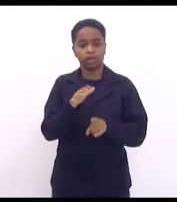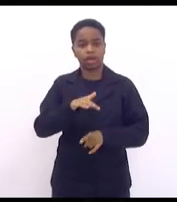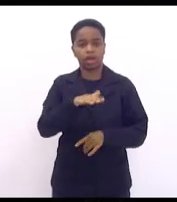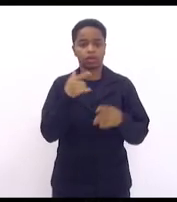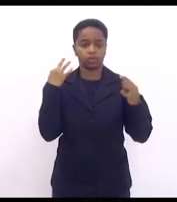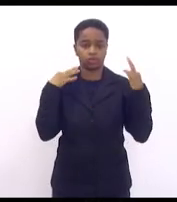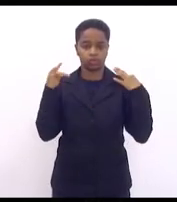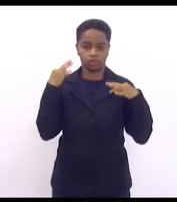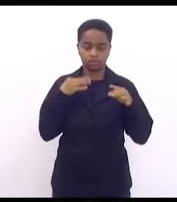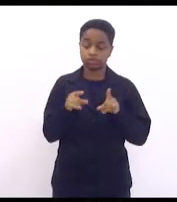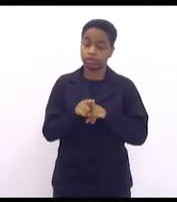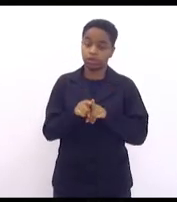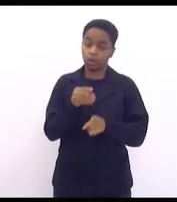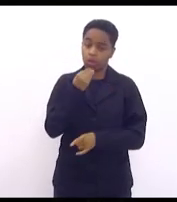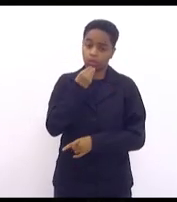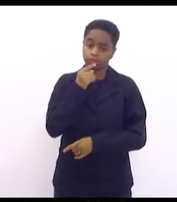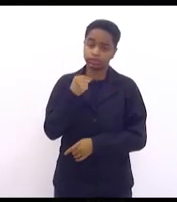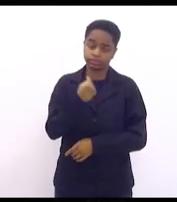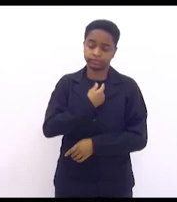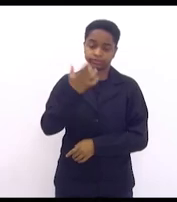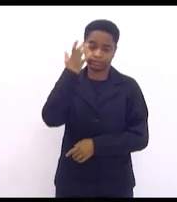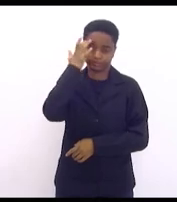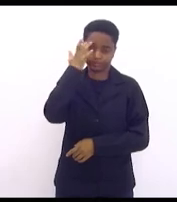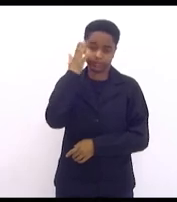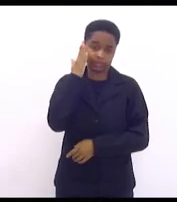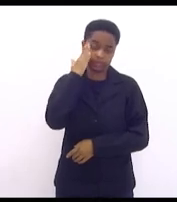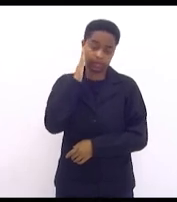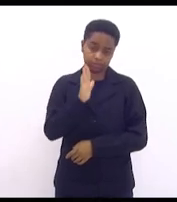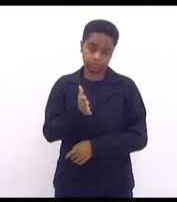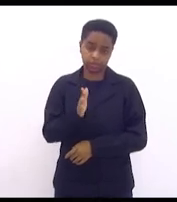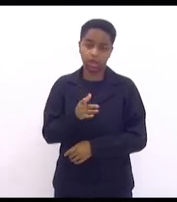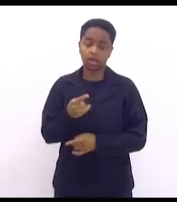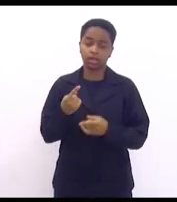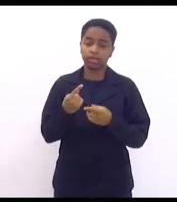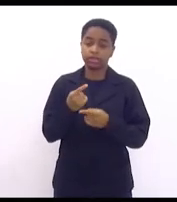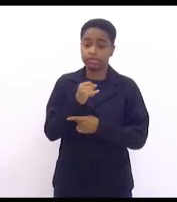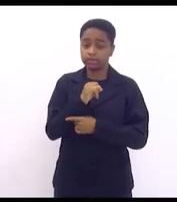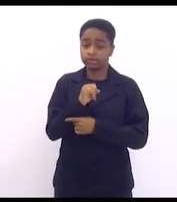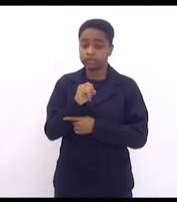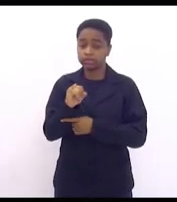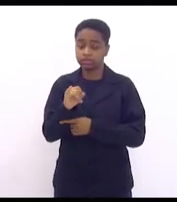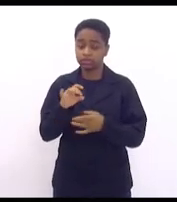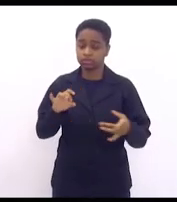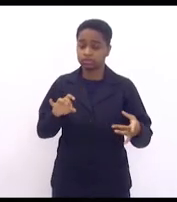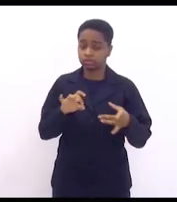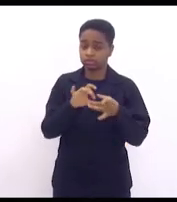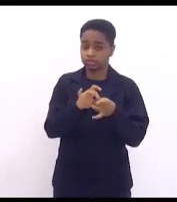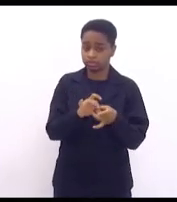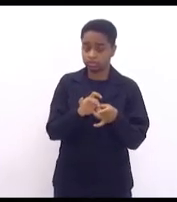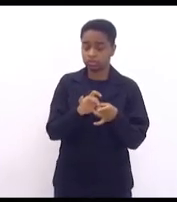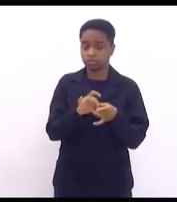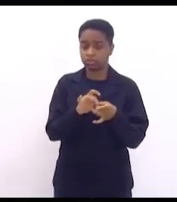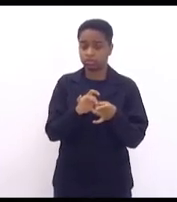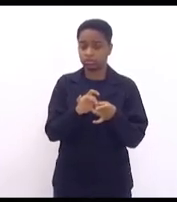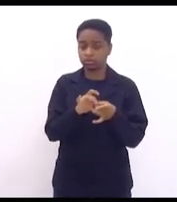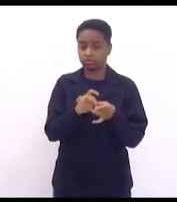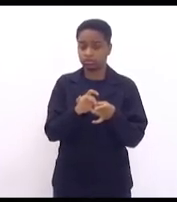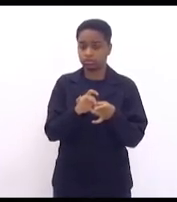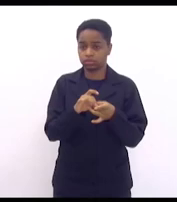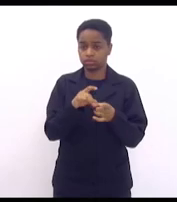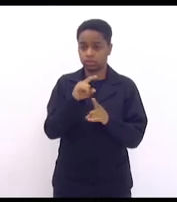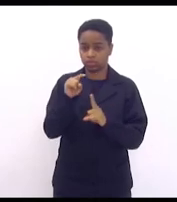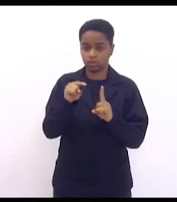turismo. É óbvio que a gente sabe que, ao se fortalecer, ao se vincular aos Objetivos